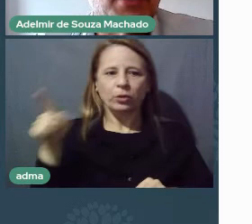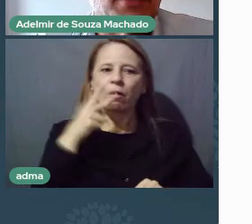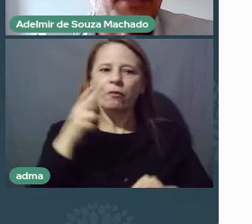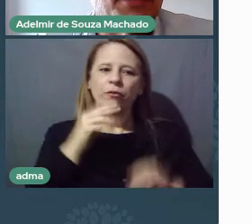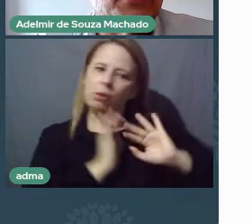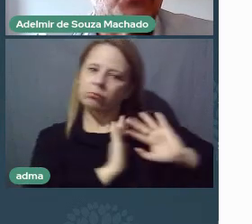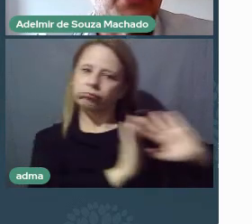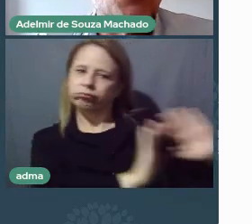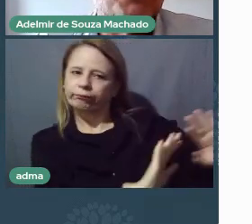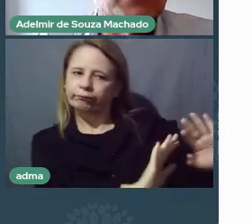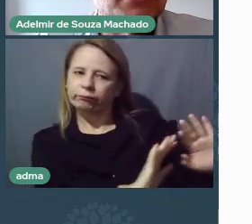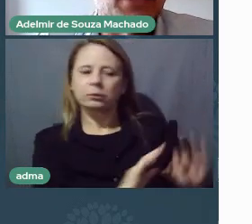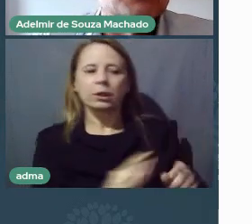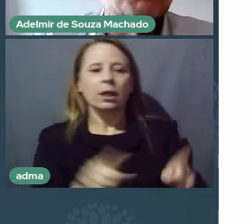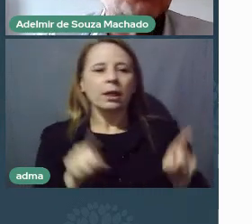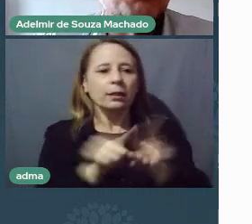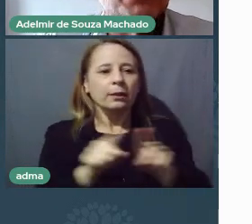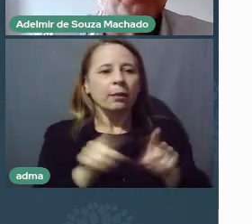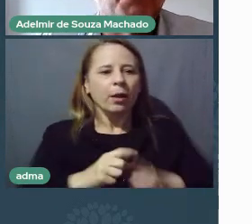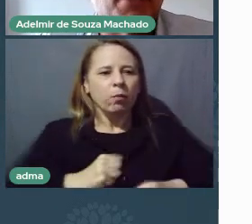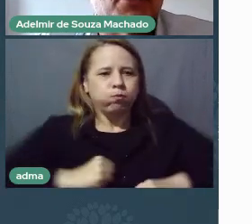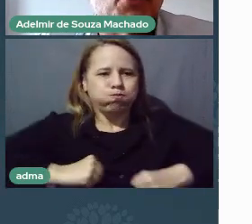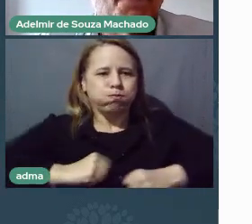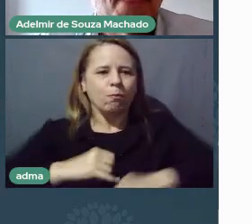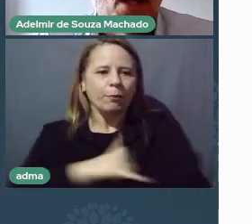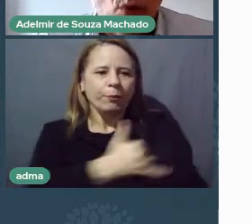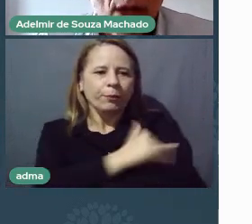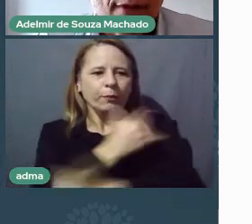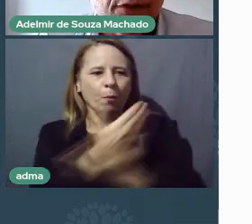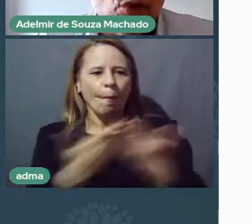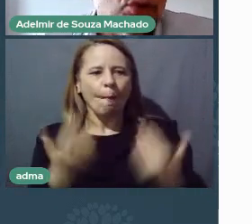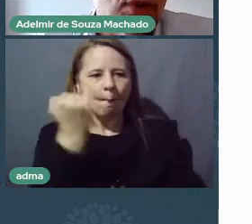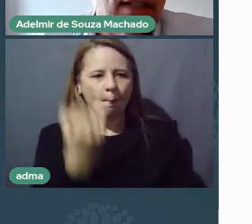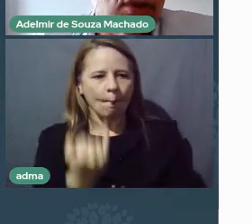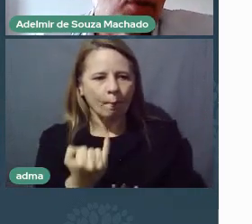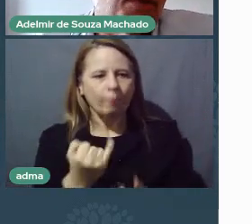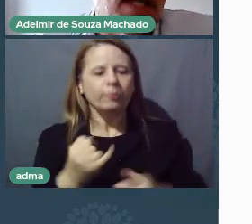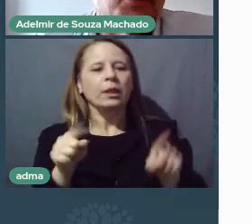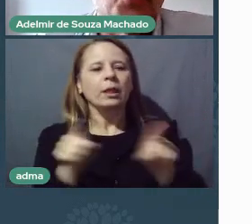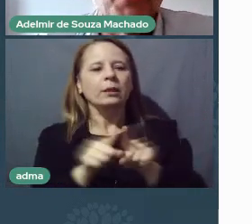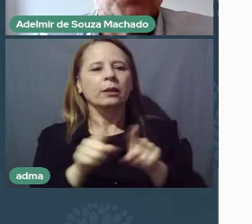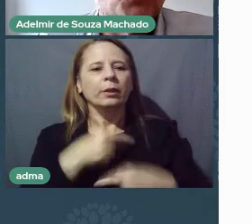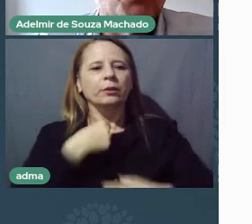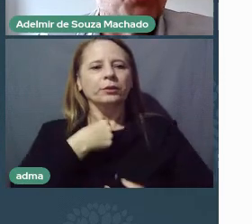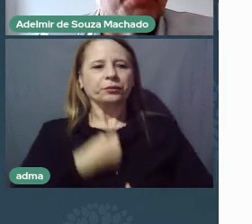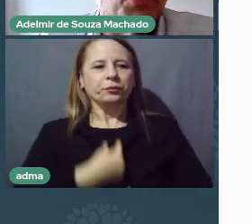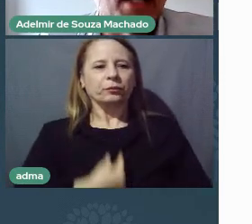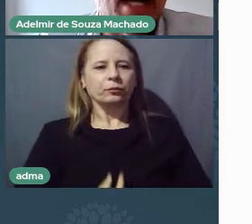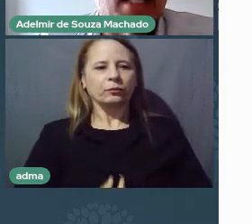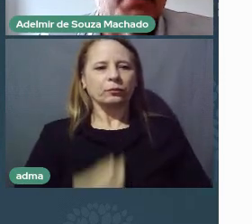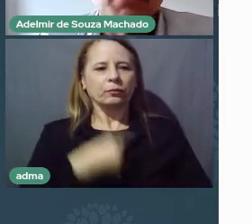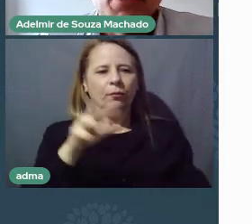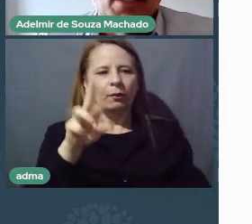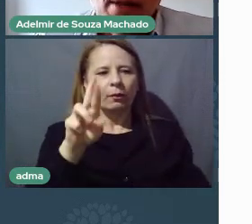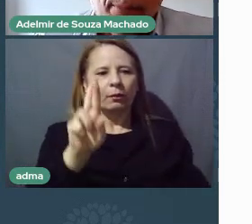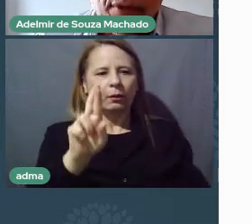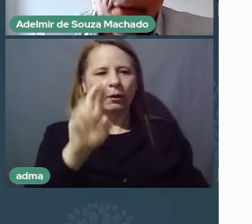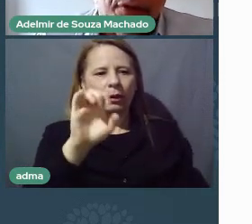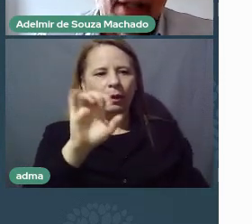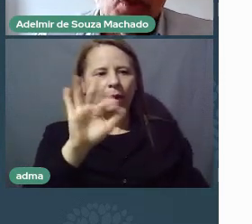exposição aos alérgenos, a obesidade, eu posso perder peso, o refluxo gastroesofágico, que é muito comum e piora a